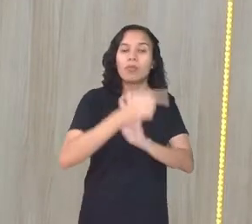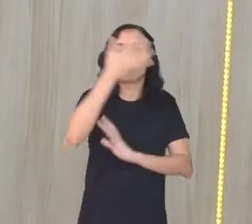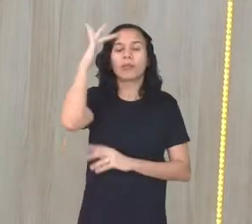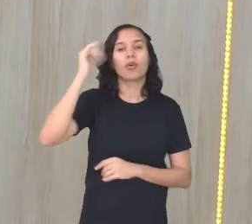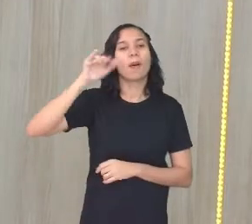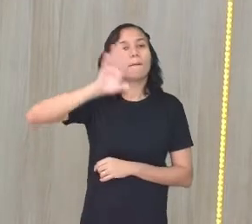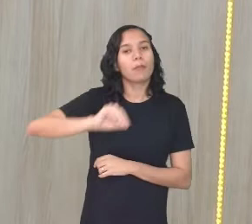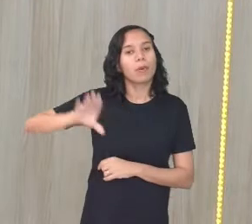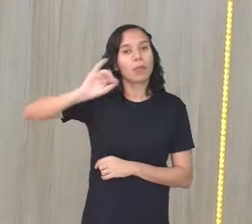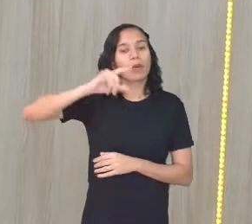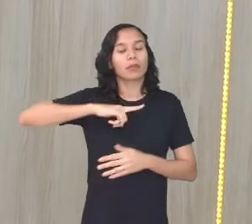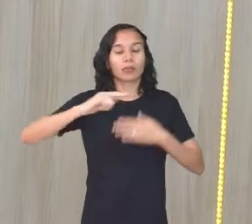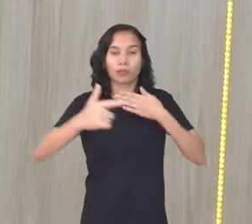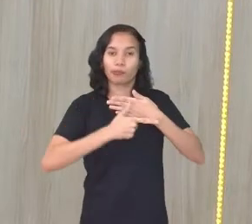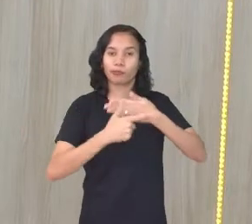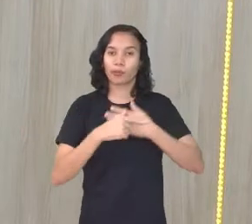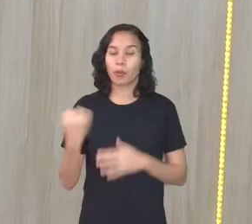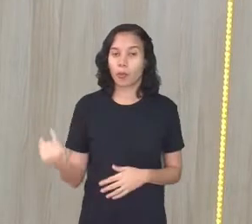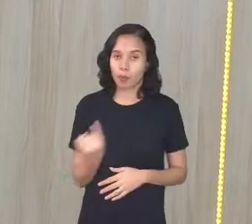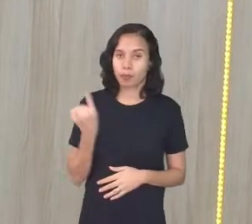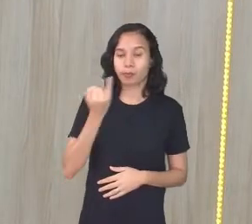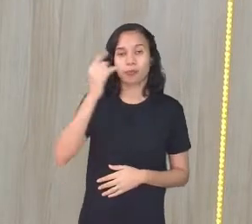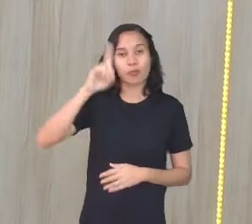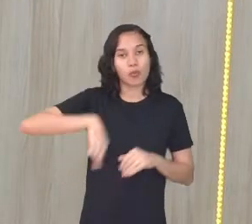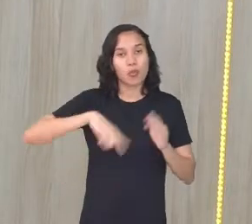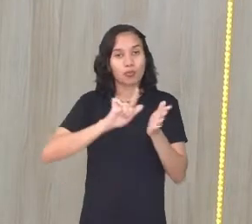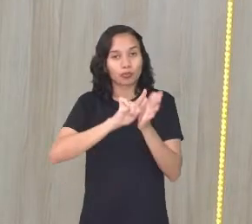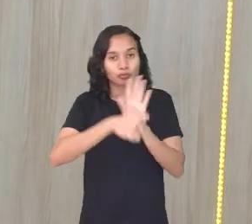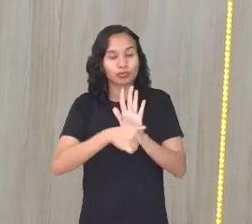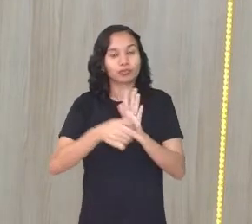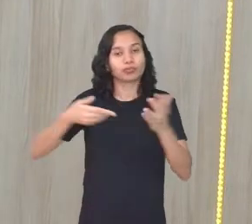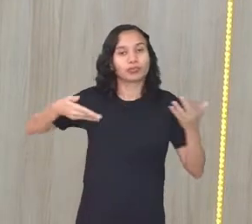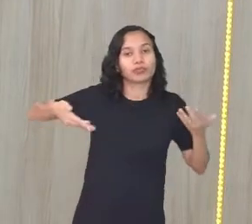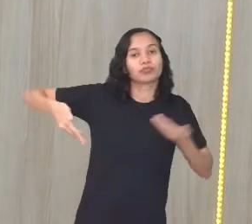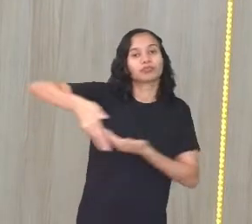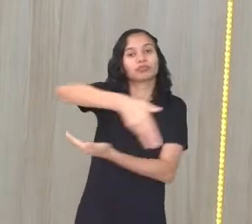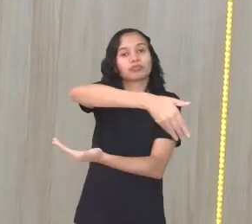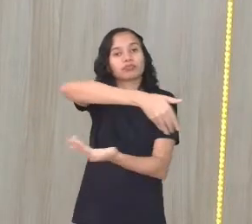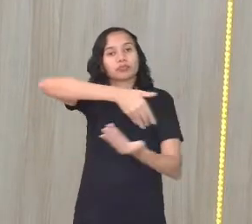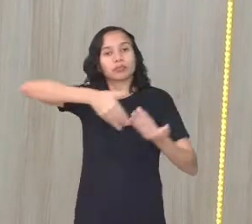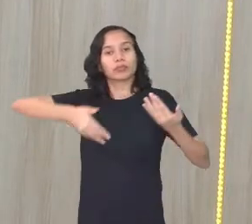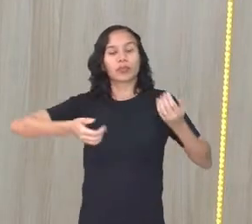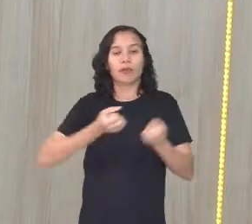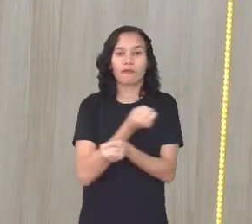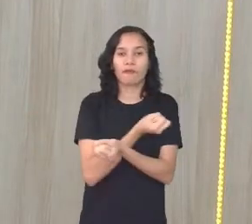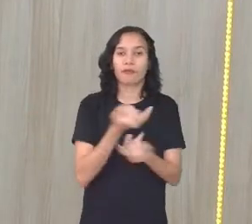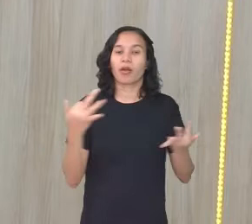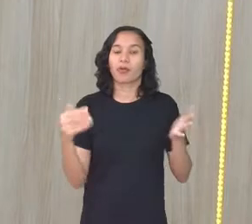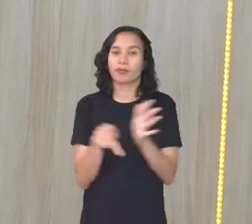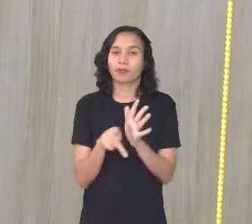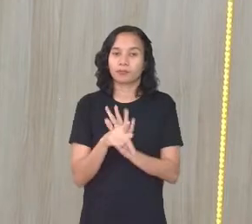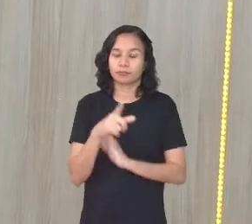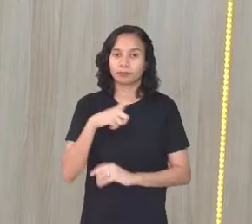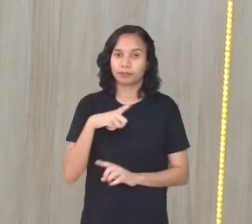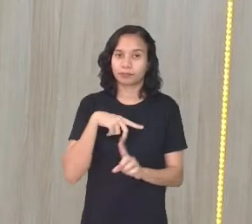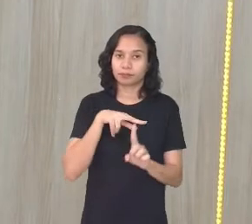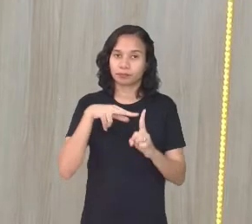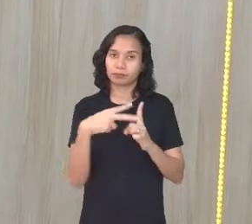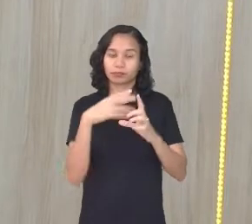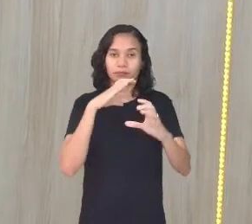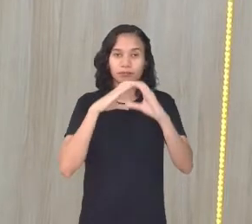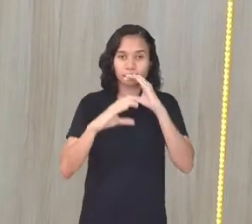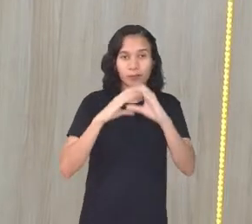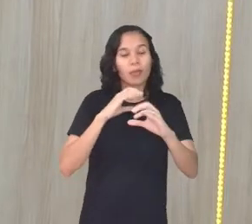muito importante, um gênero que circula em várias esferas da